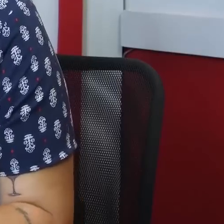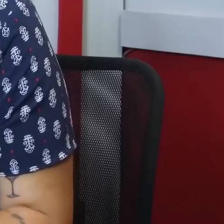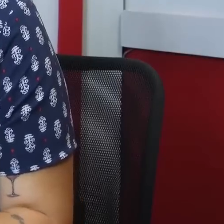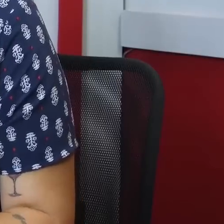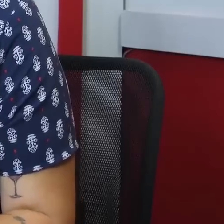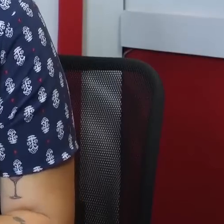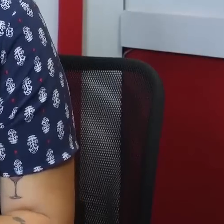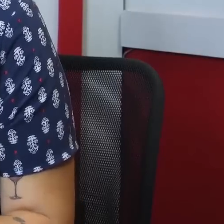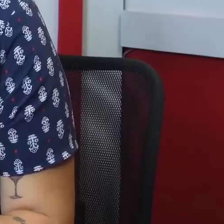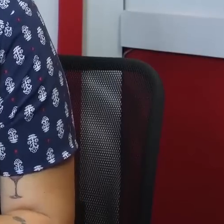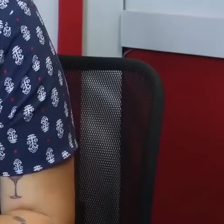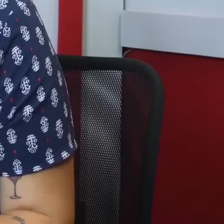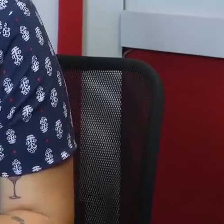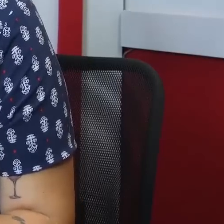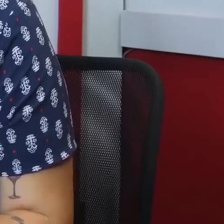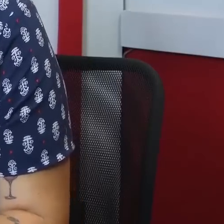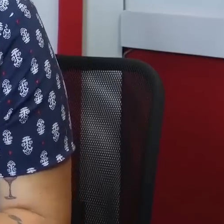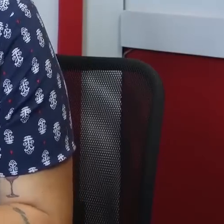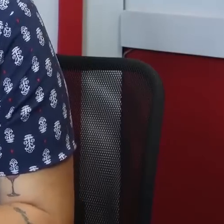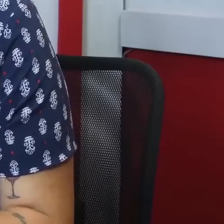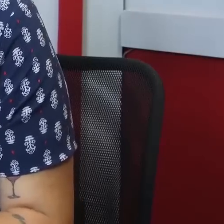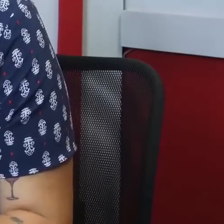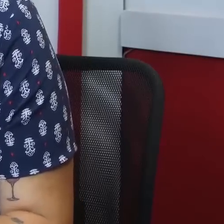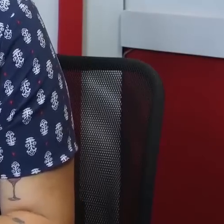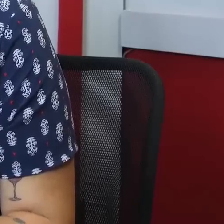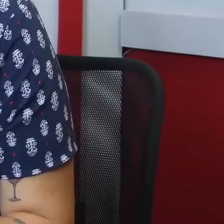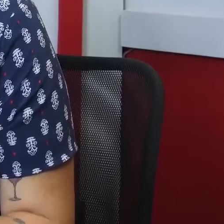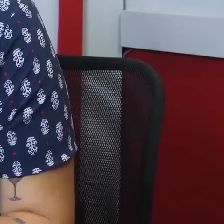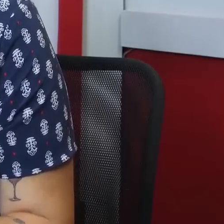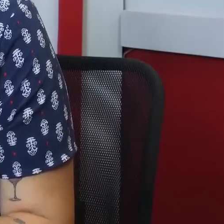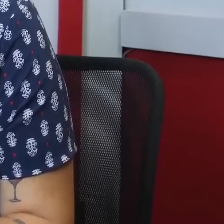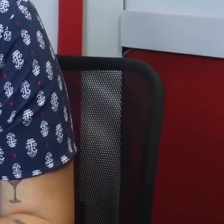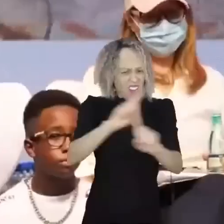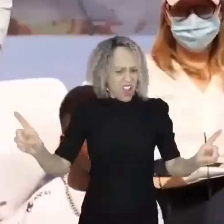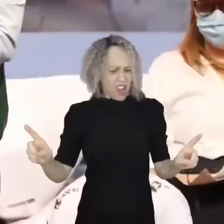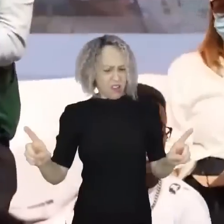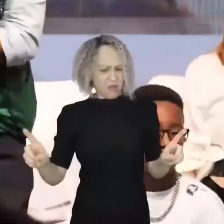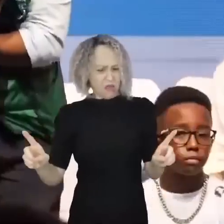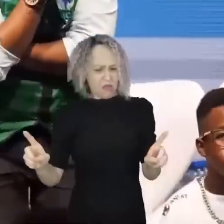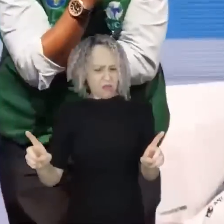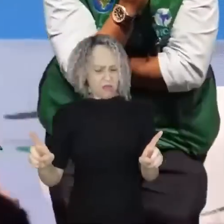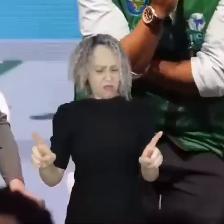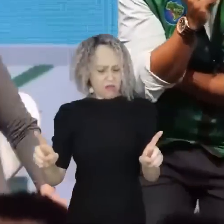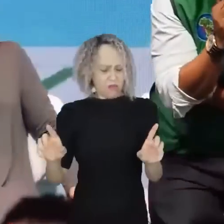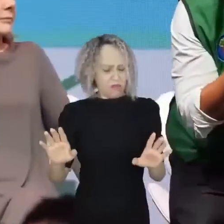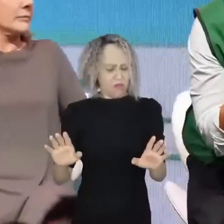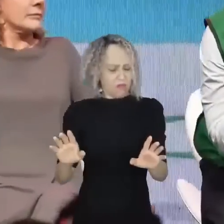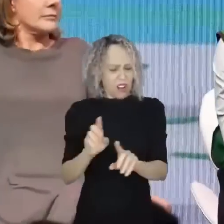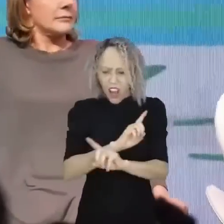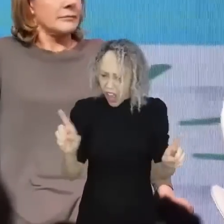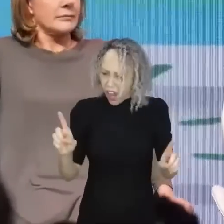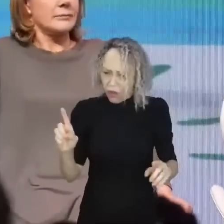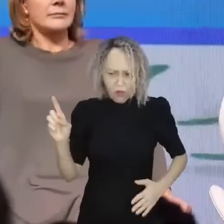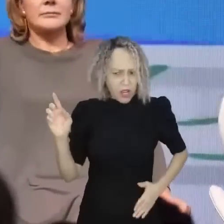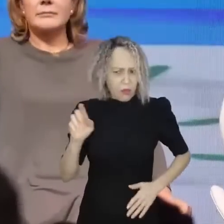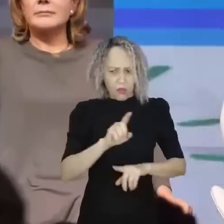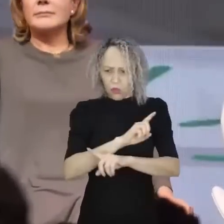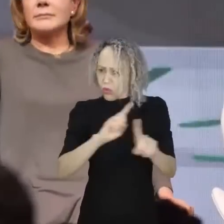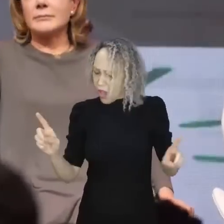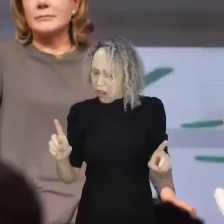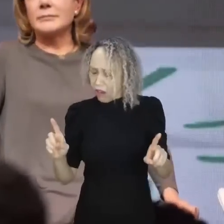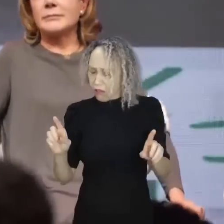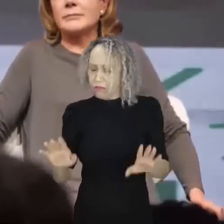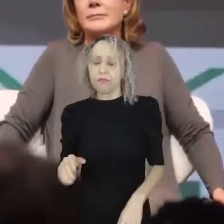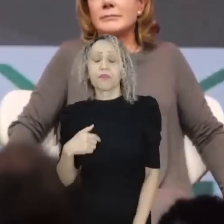fazer o que for preciso para garantir a cidadania que eles merecem. Eu digo sempre que cuidar do povo